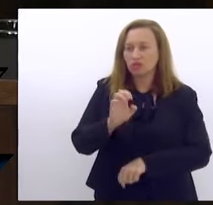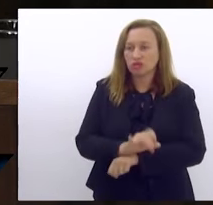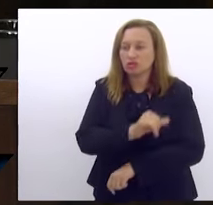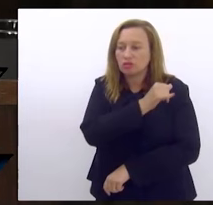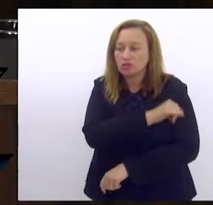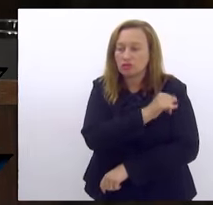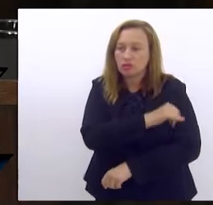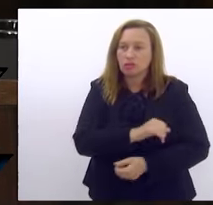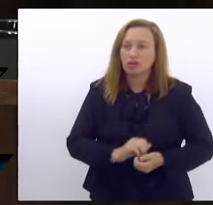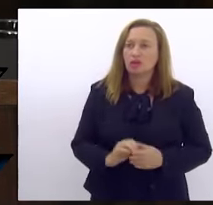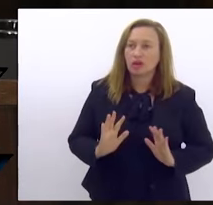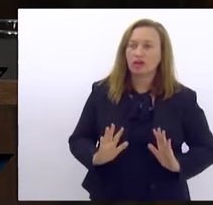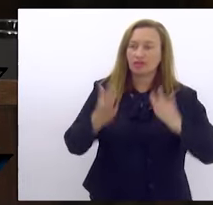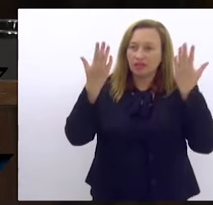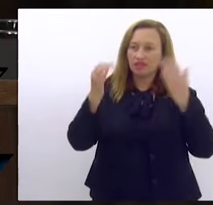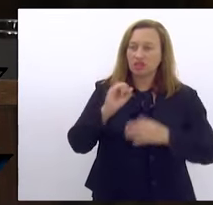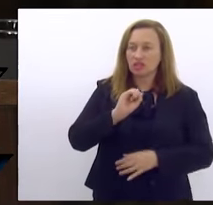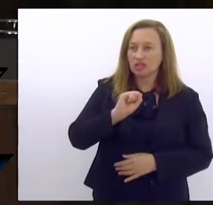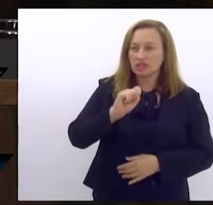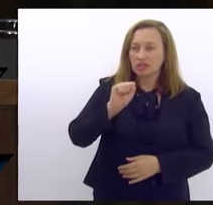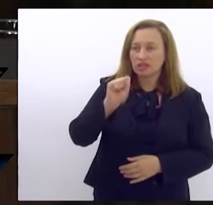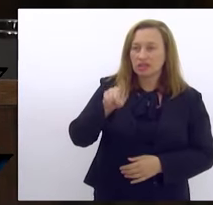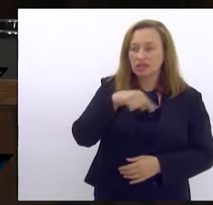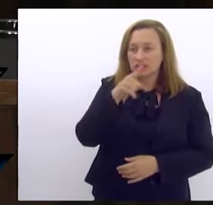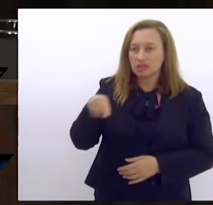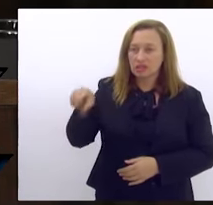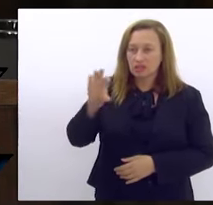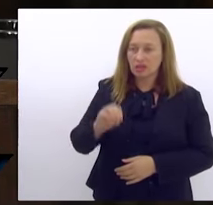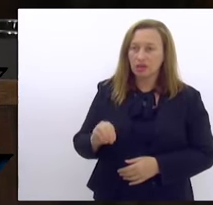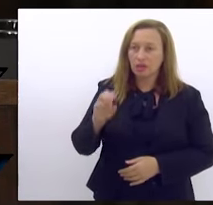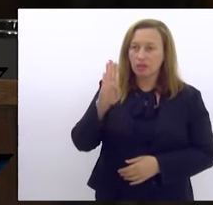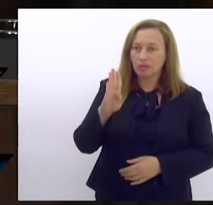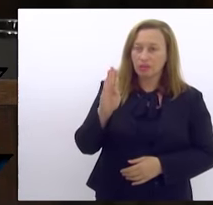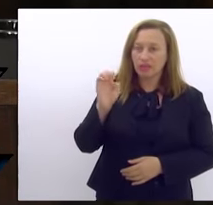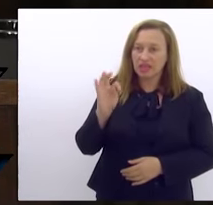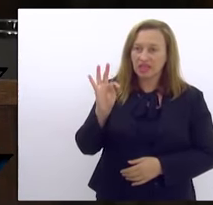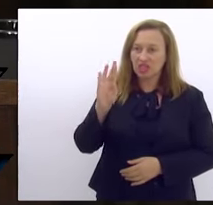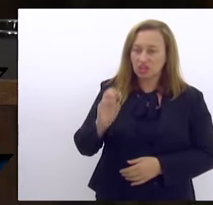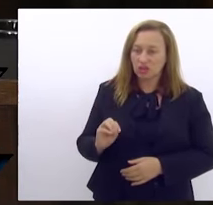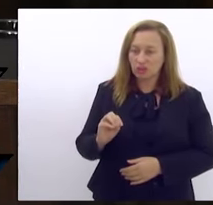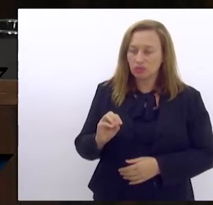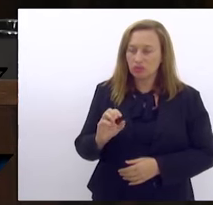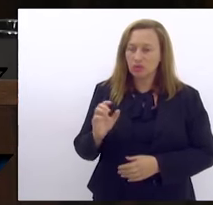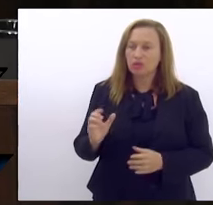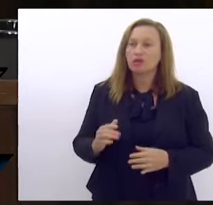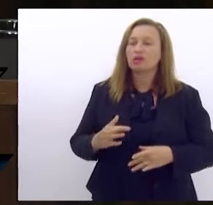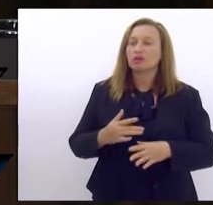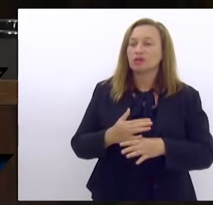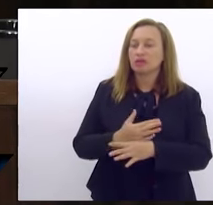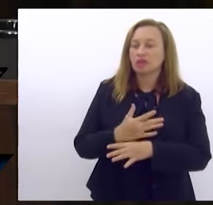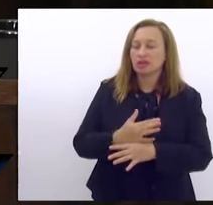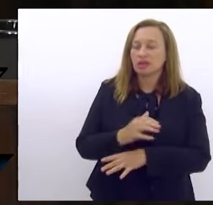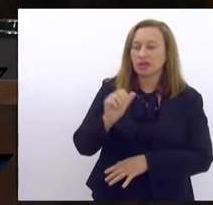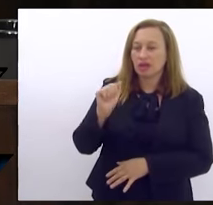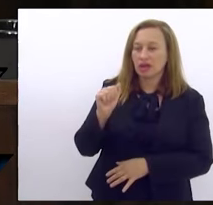Janeiro a festa de São Benedito em Angra dos Reis e dá outras providências.